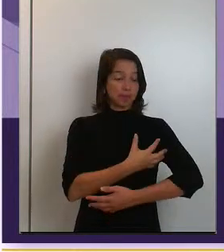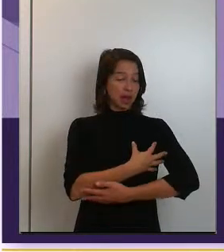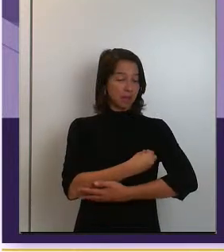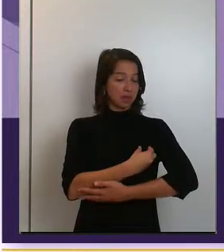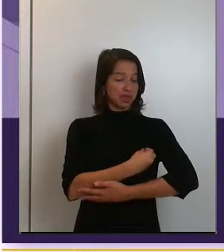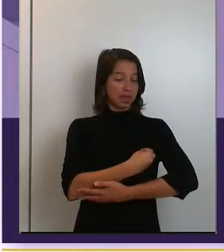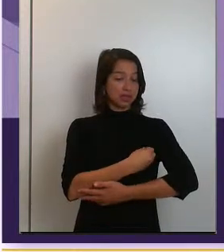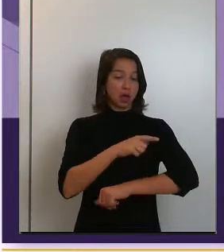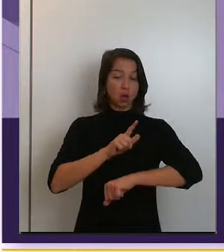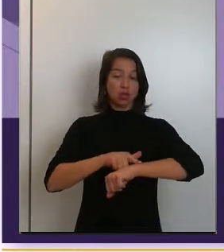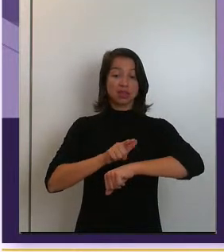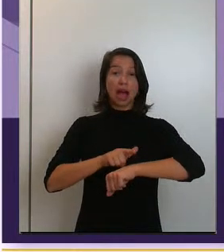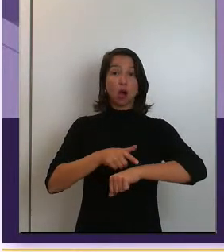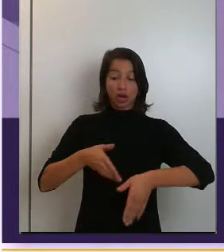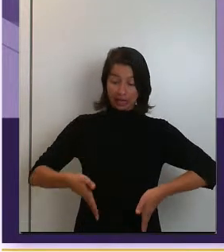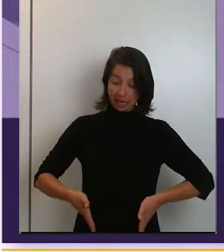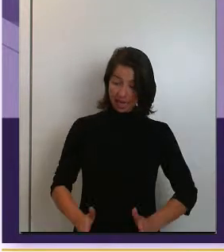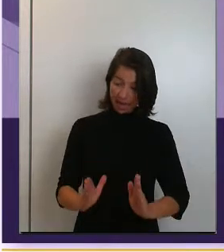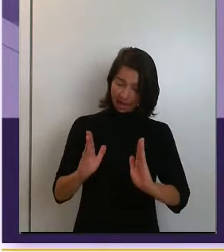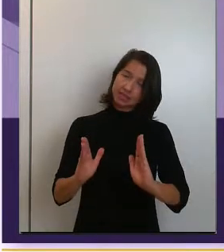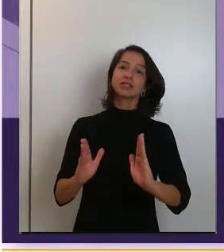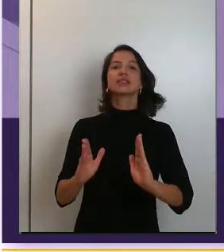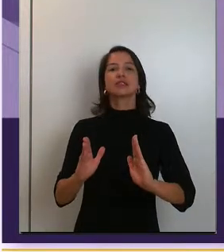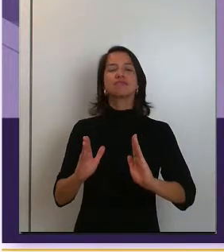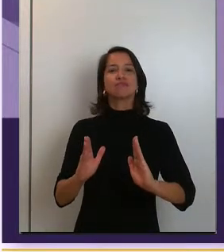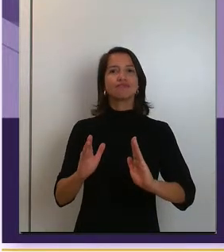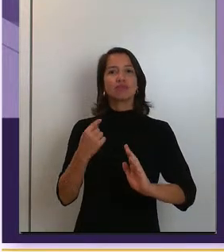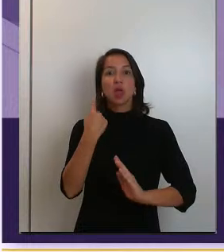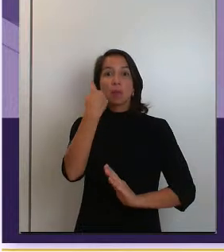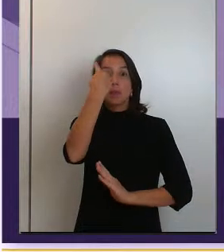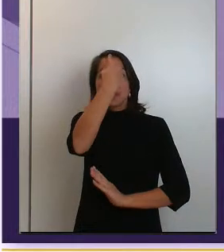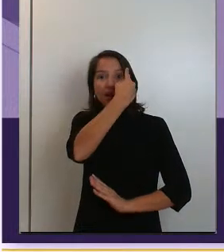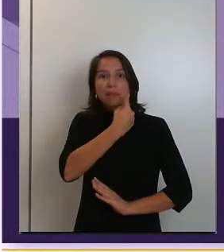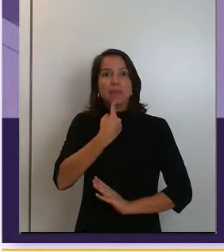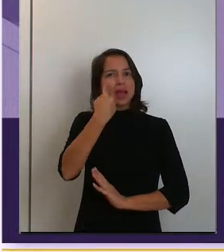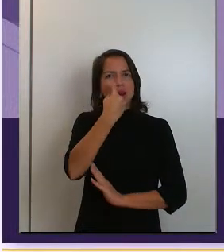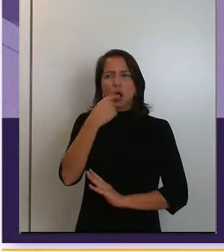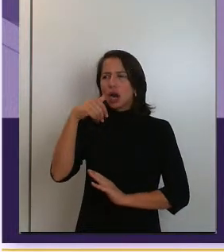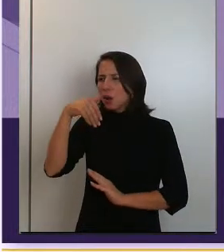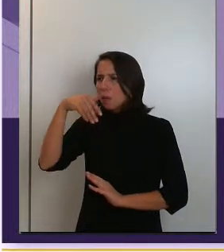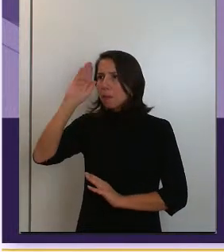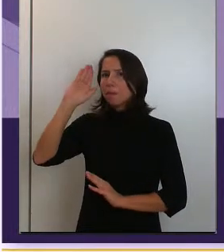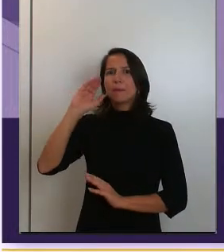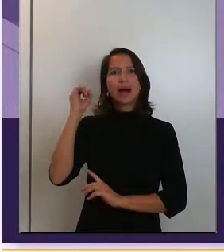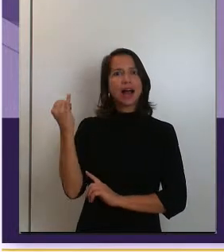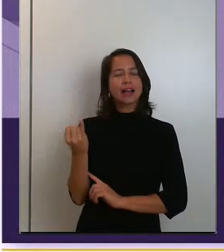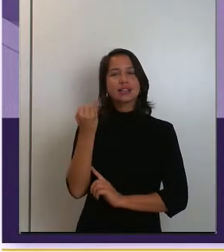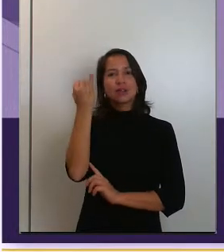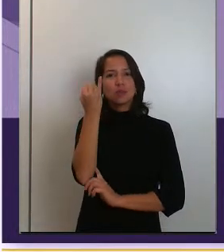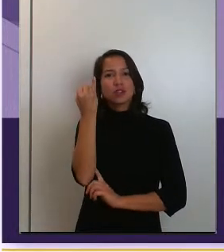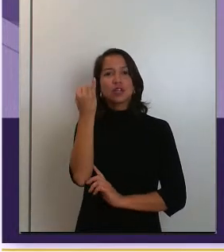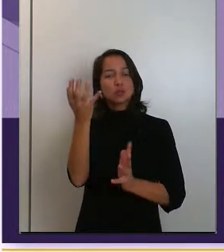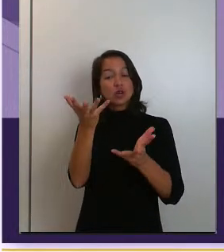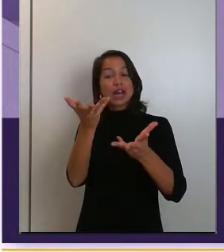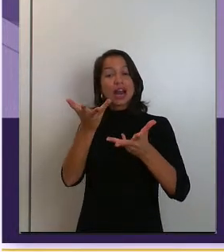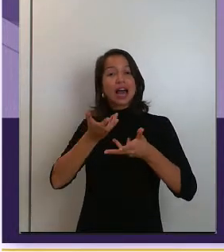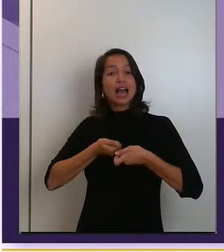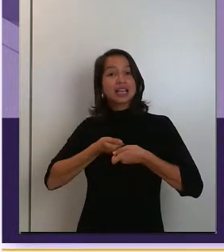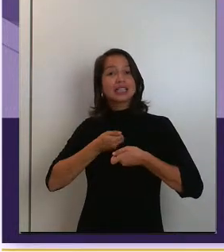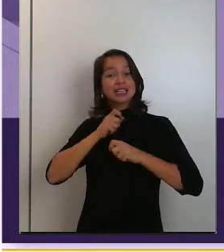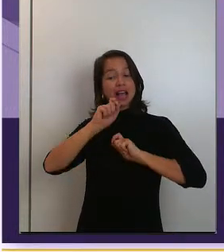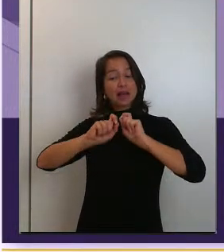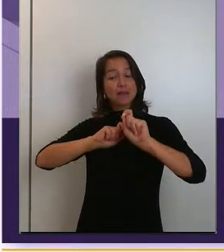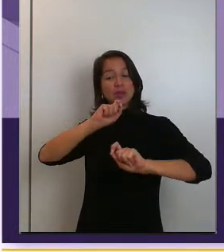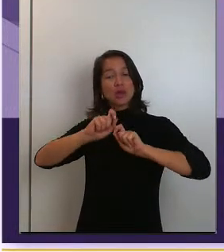importantes aí para a proteção da criança, proteção imediata da criança quando ela nasce, porque ela recebe aí todos os fatores